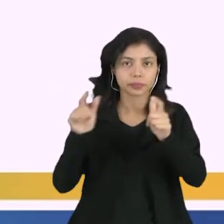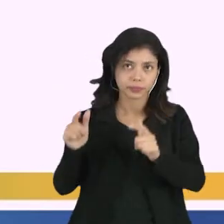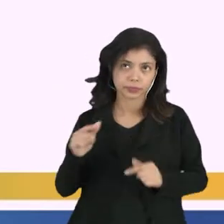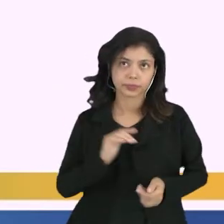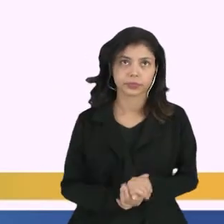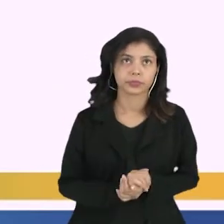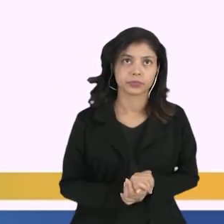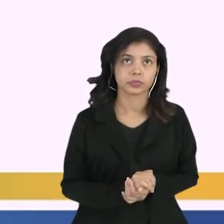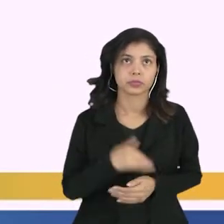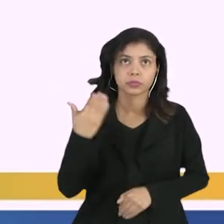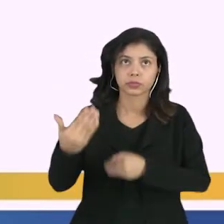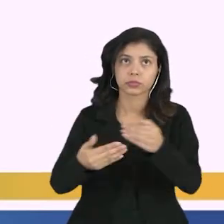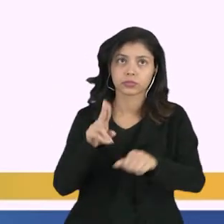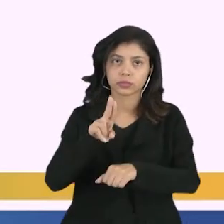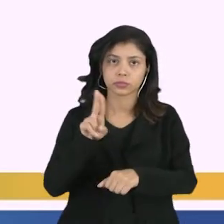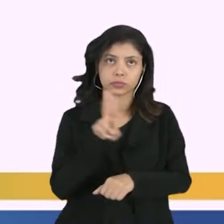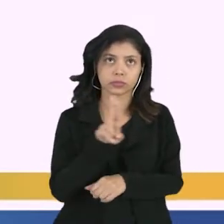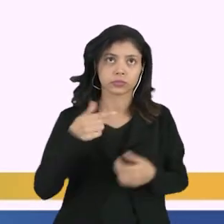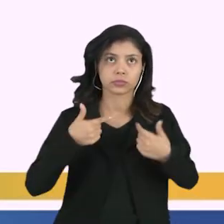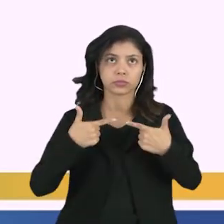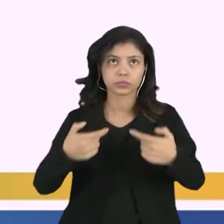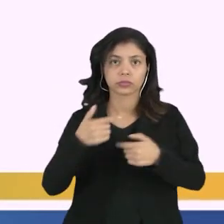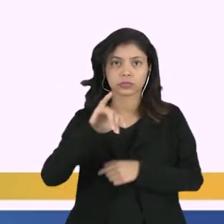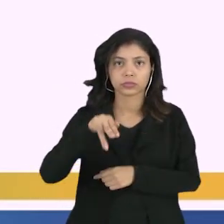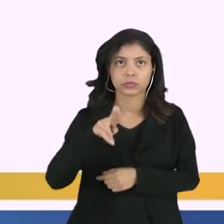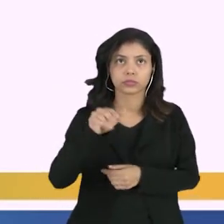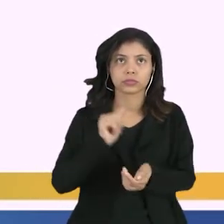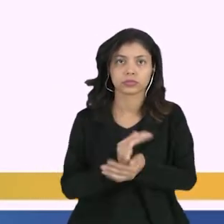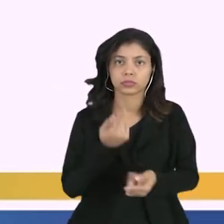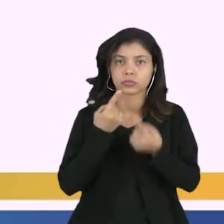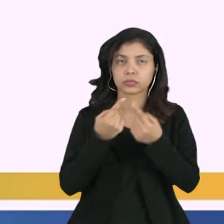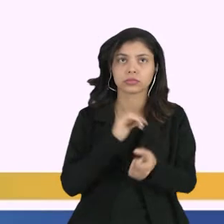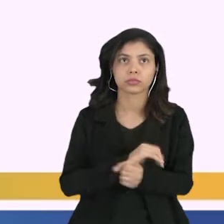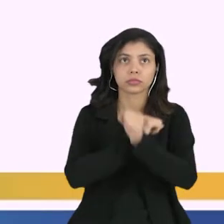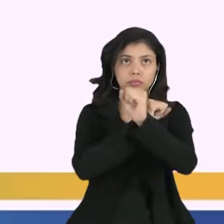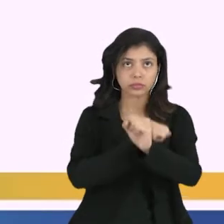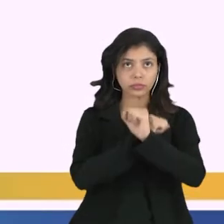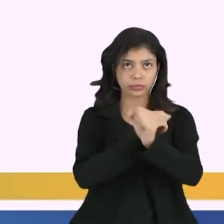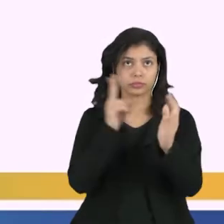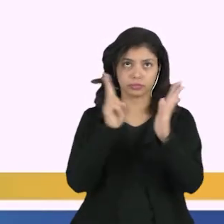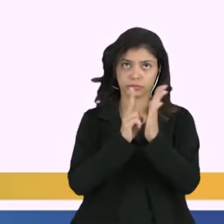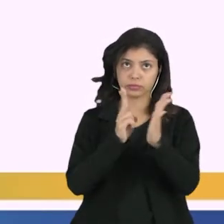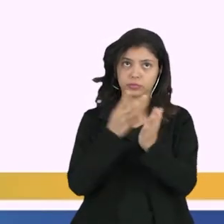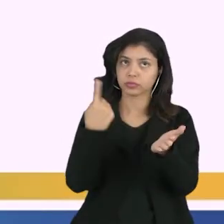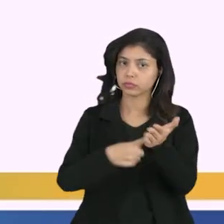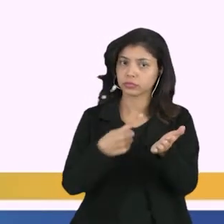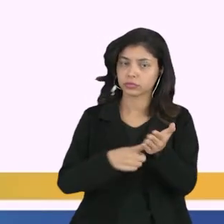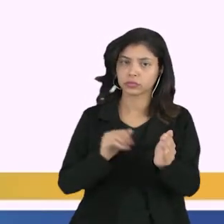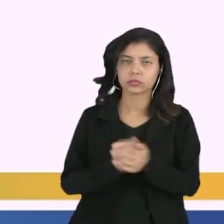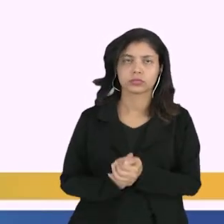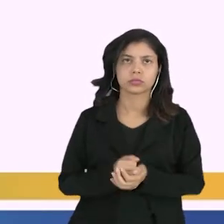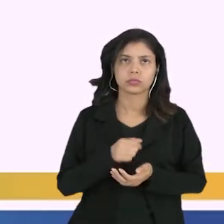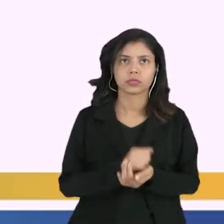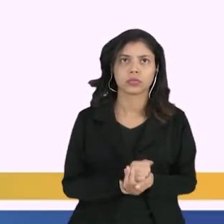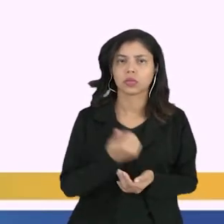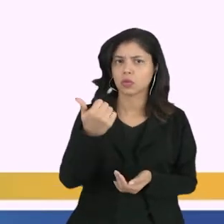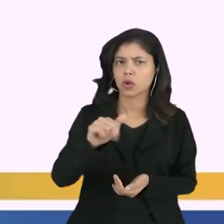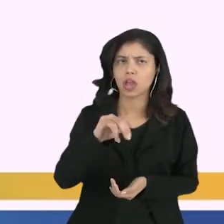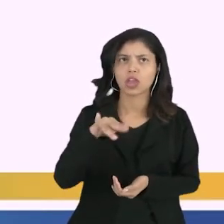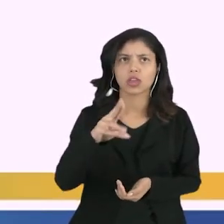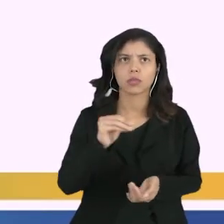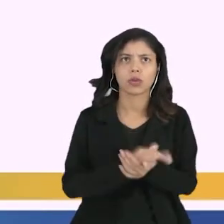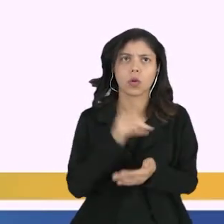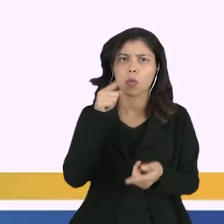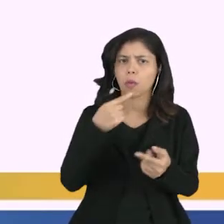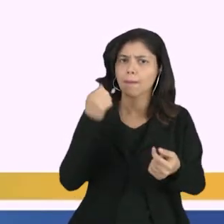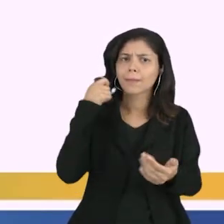localidade, por meio da chamada guerra justa, que a gente discutiu na aula passada, escravizar os indígenas considerados inimigos, obrigando-os